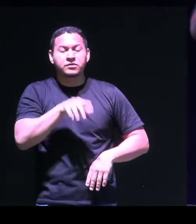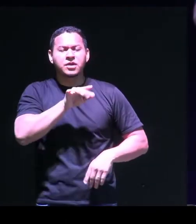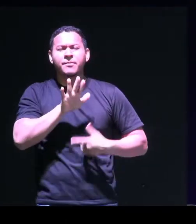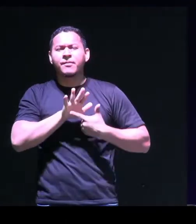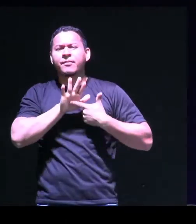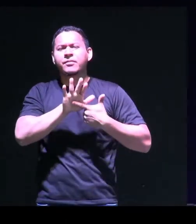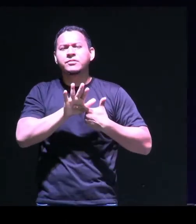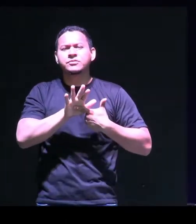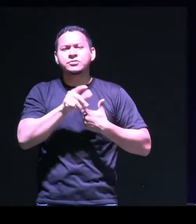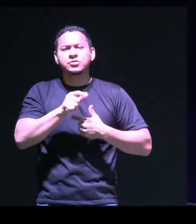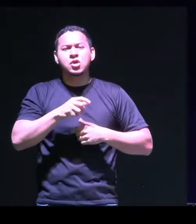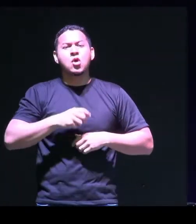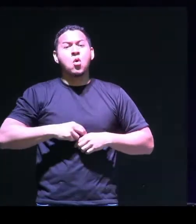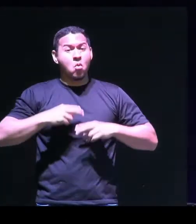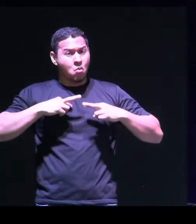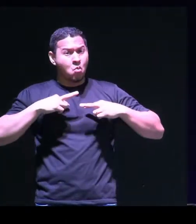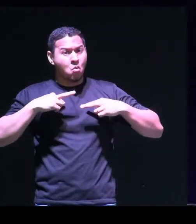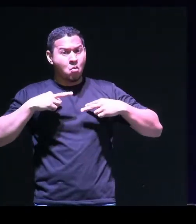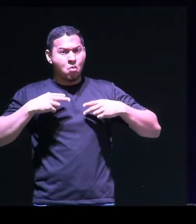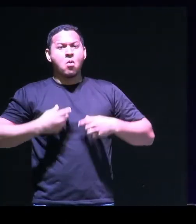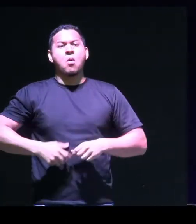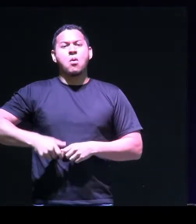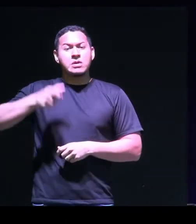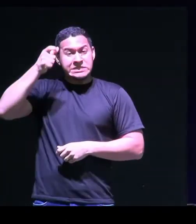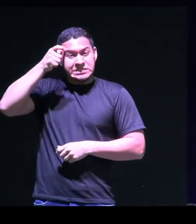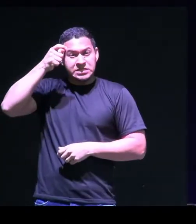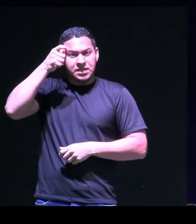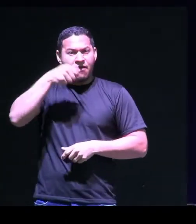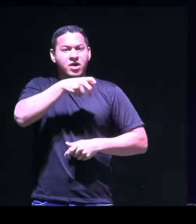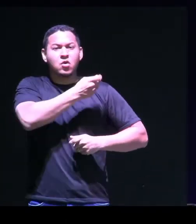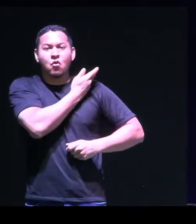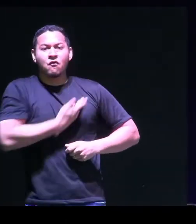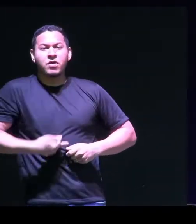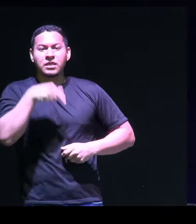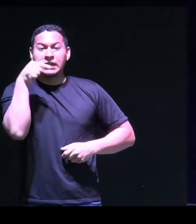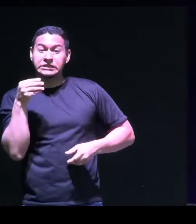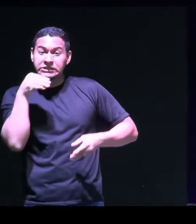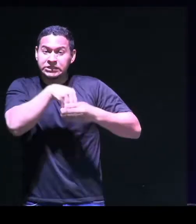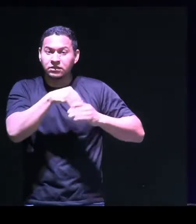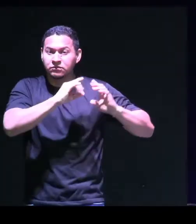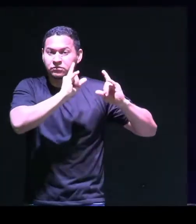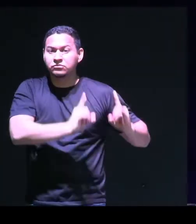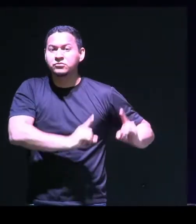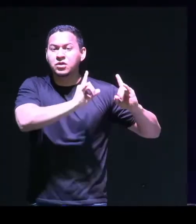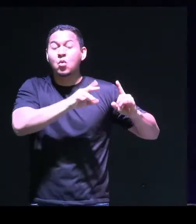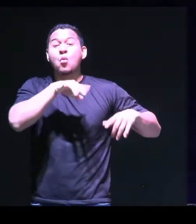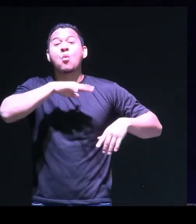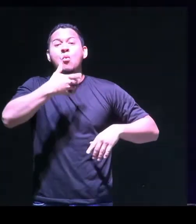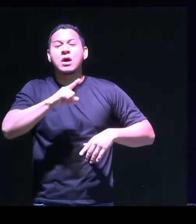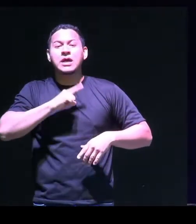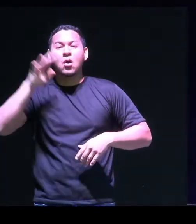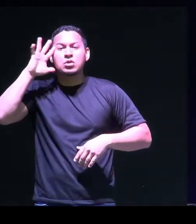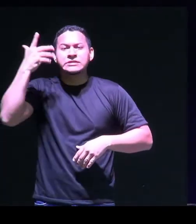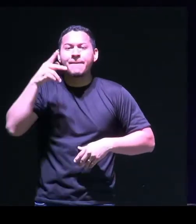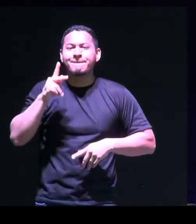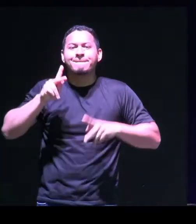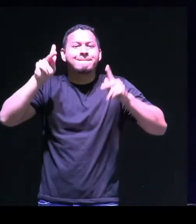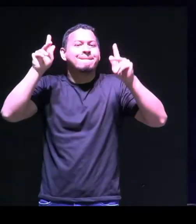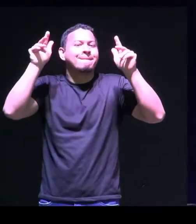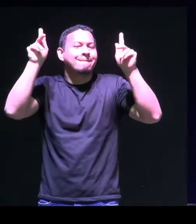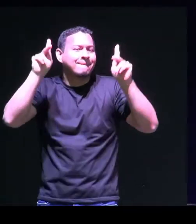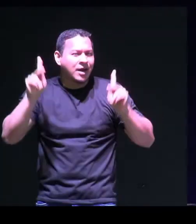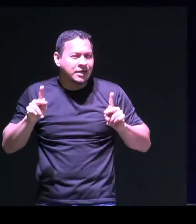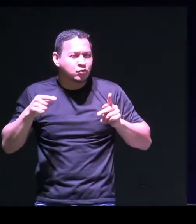que o homem da iniquidade vai profanar aquele templo. Quando eles fizerem acordo de paz, quando Israel pensar